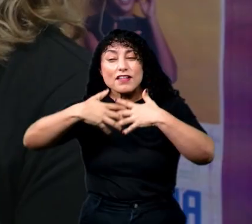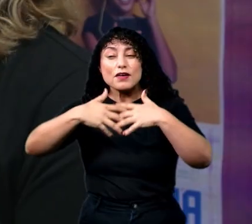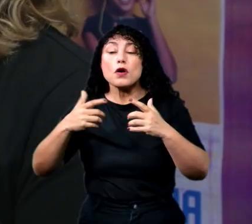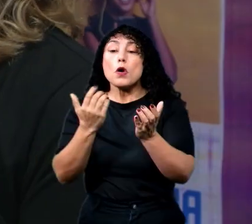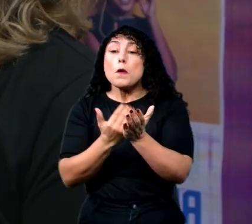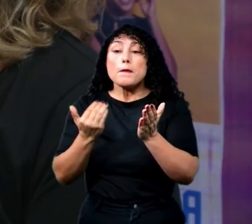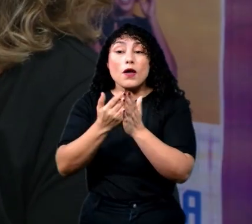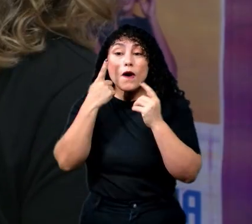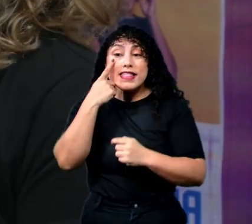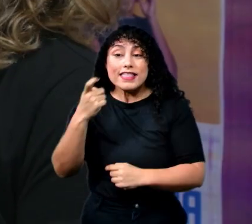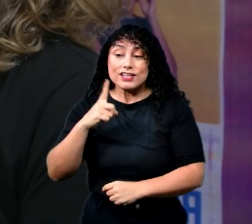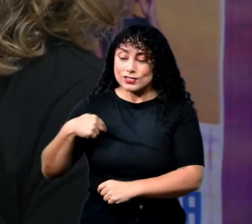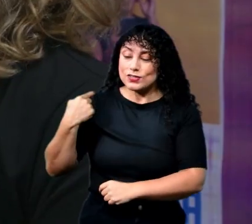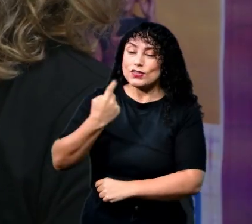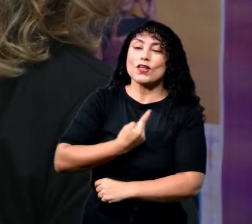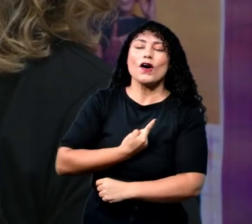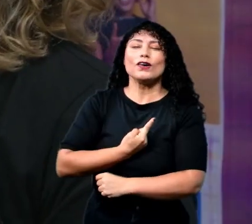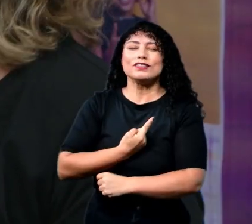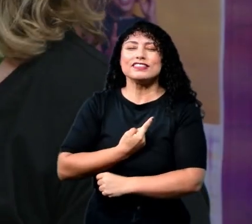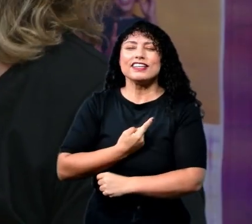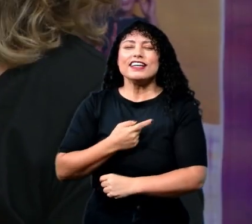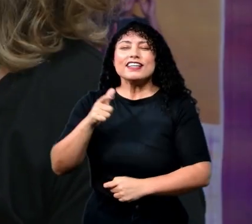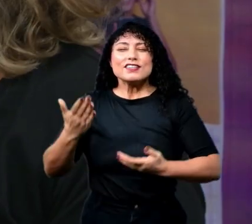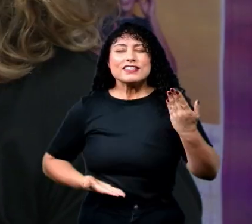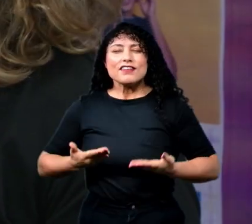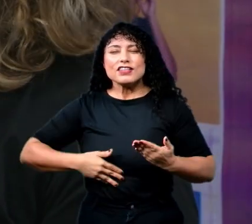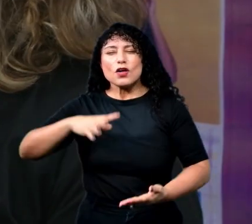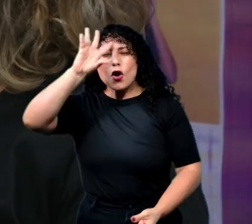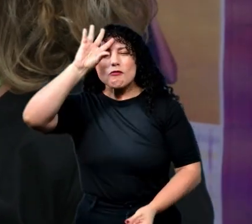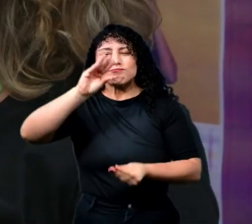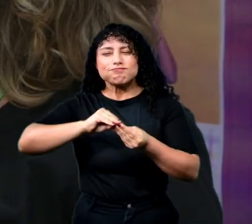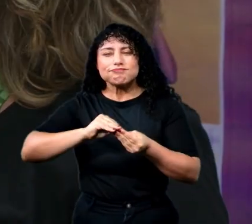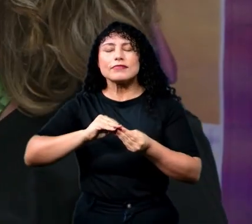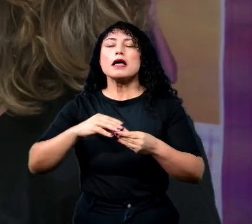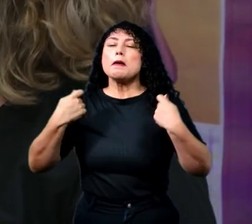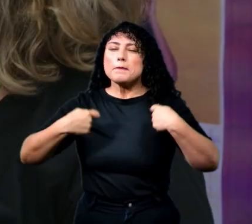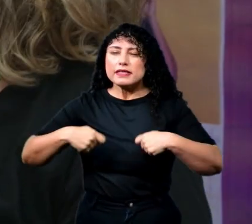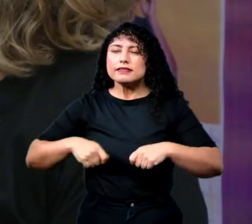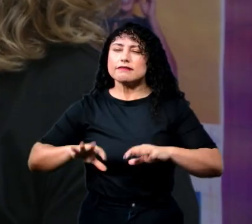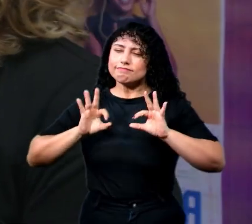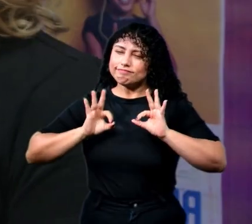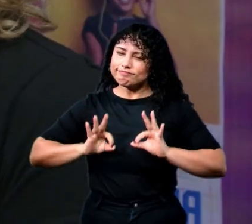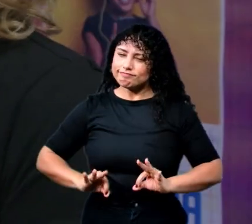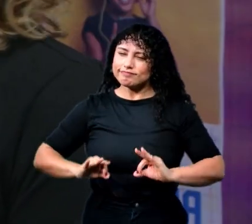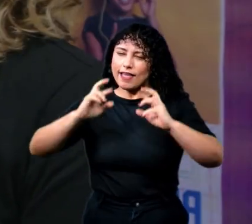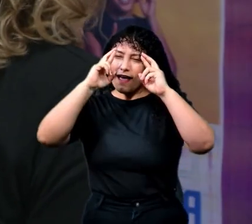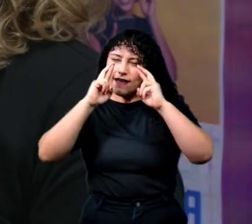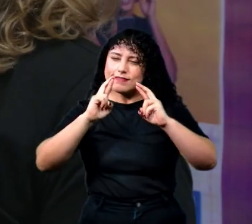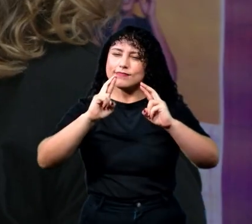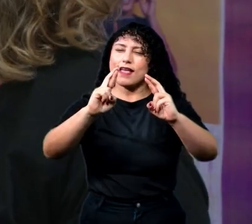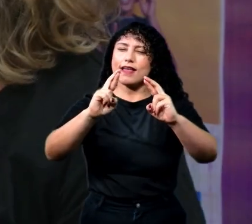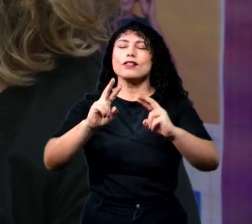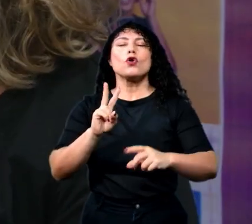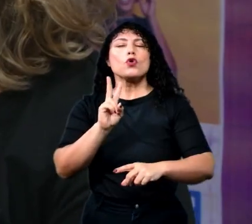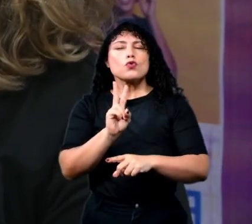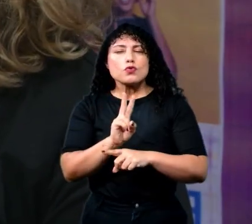interesse da gente é que o servidor compreenda que ele precisa agir com urbanidade, com respeito, cuidar